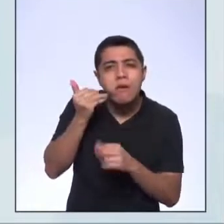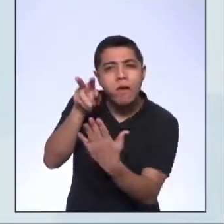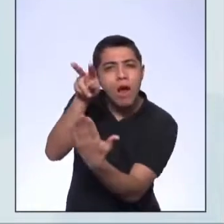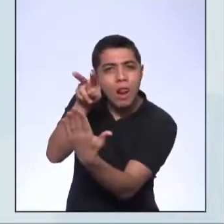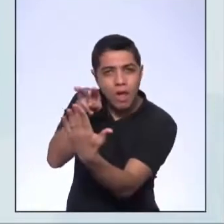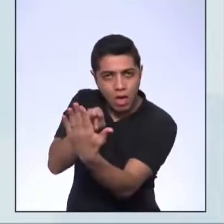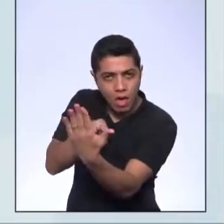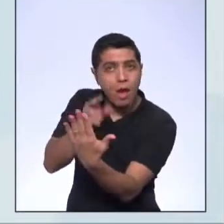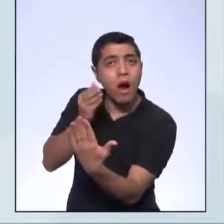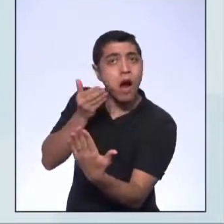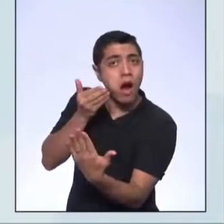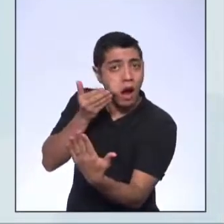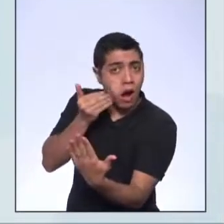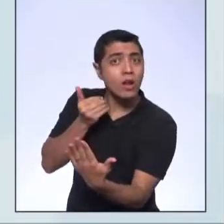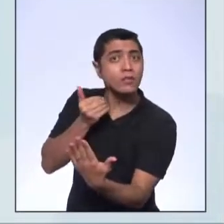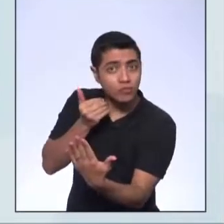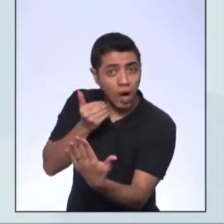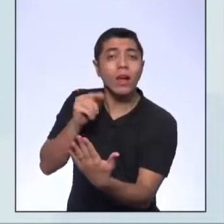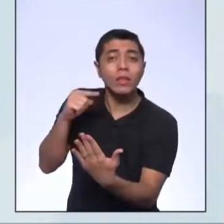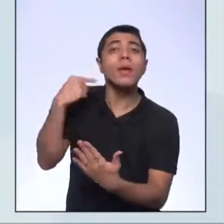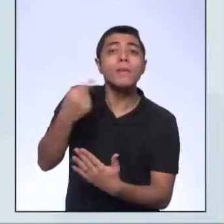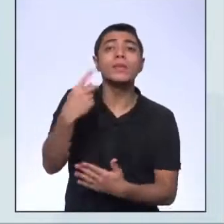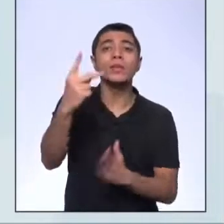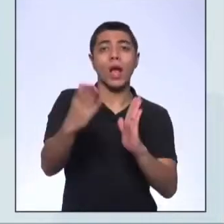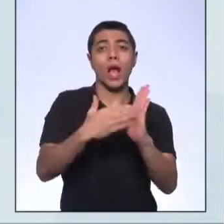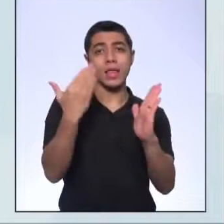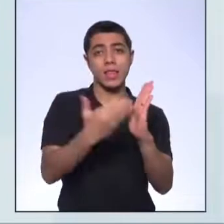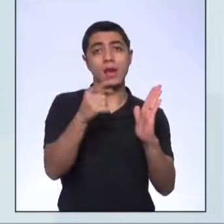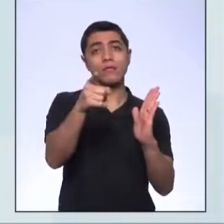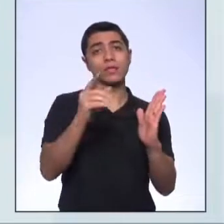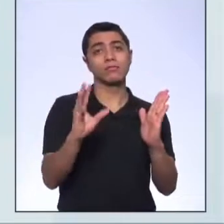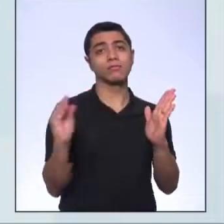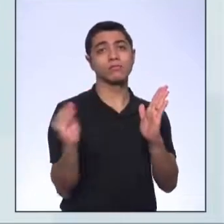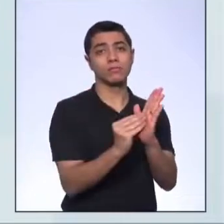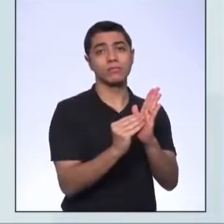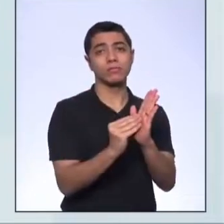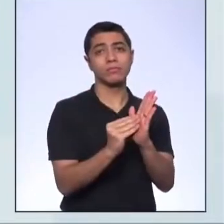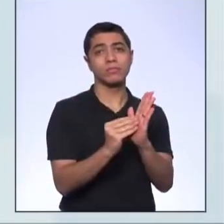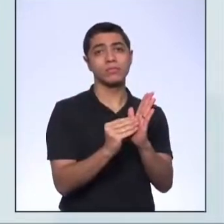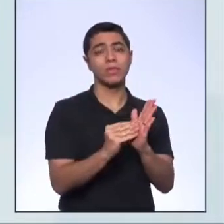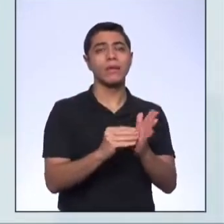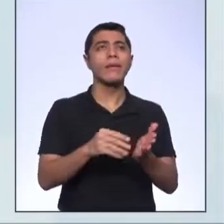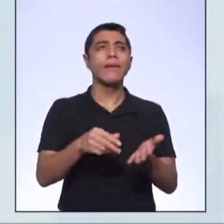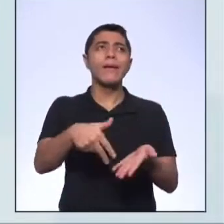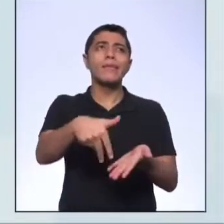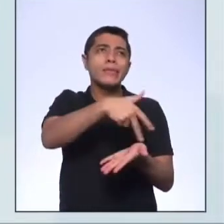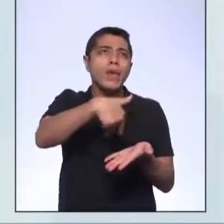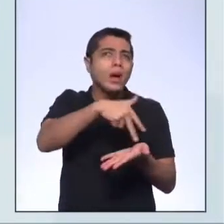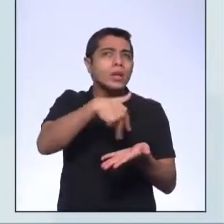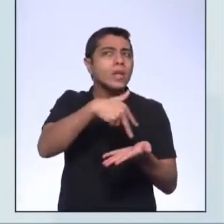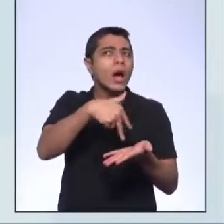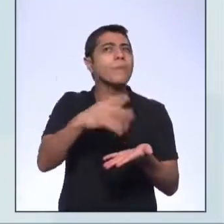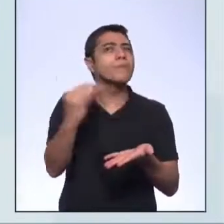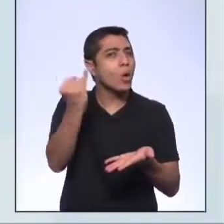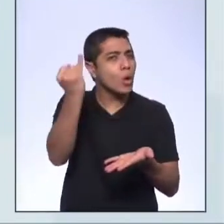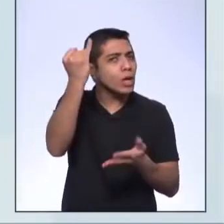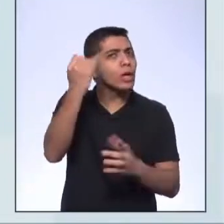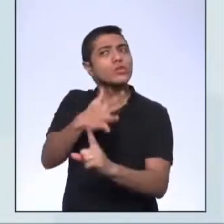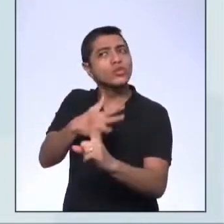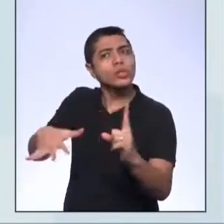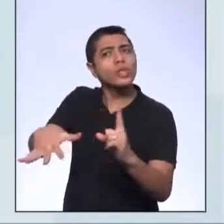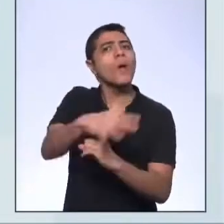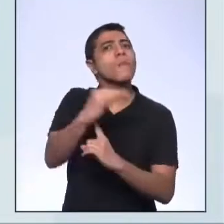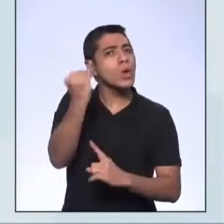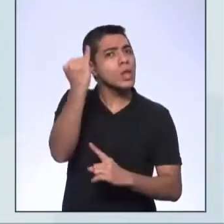onde você pensa sobre o tema da importância da dança a importância social da dança considerando inclusive